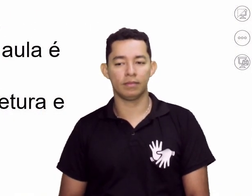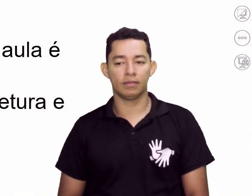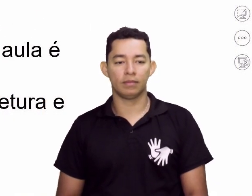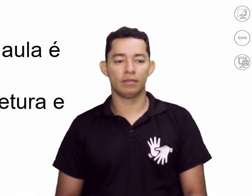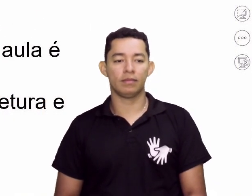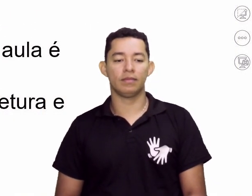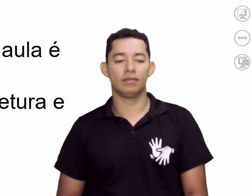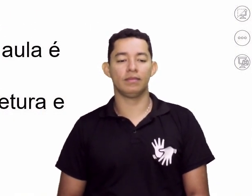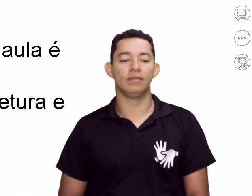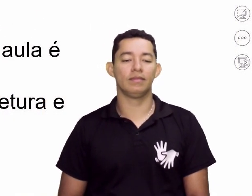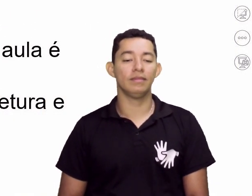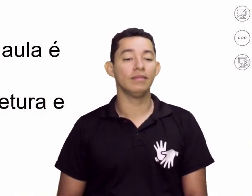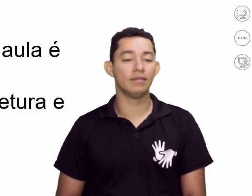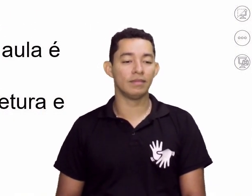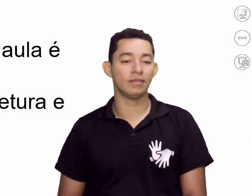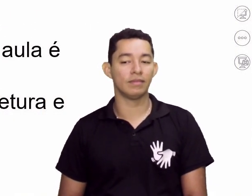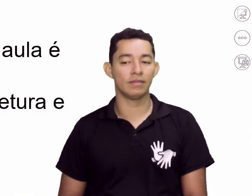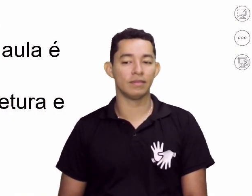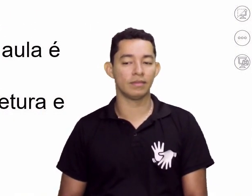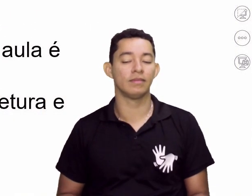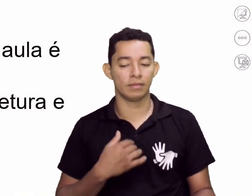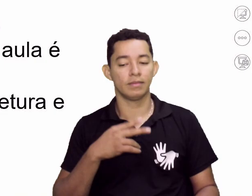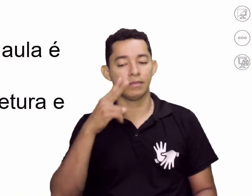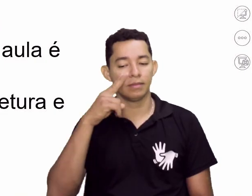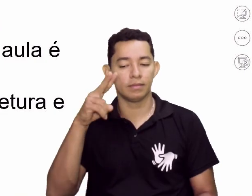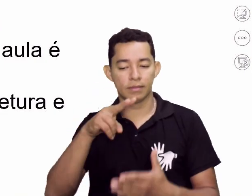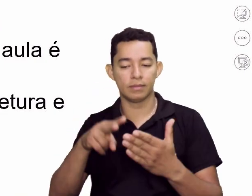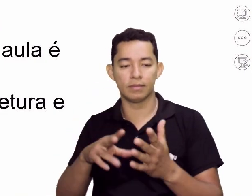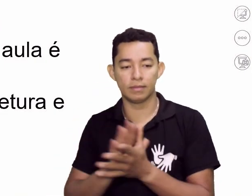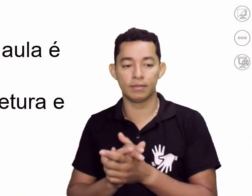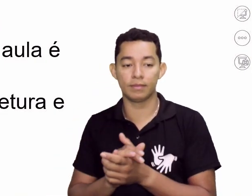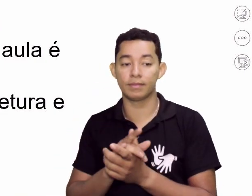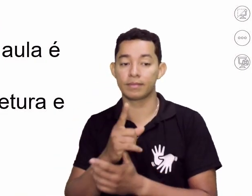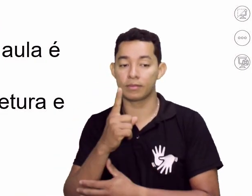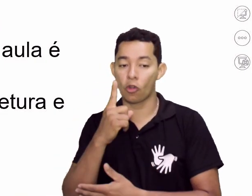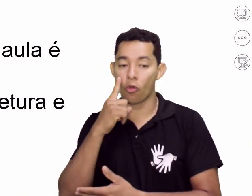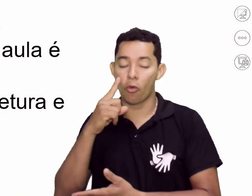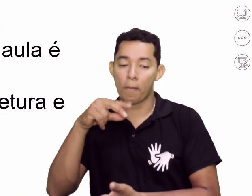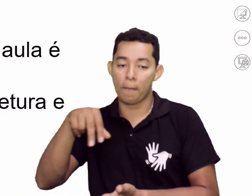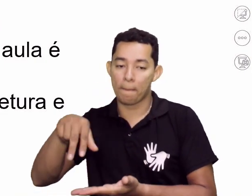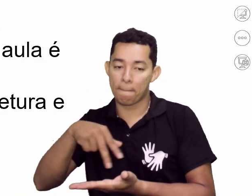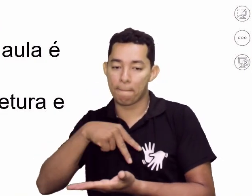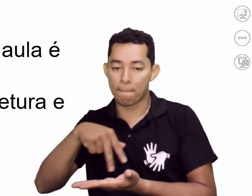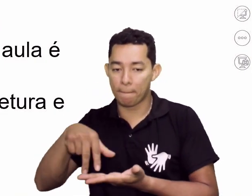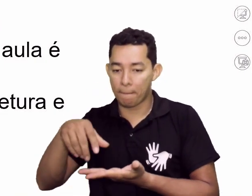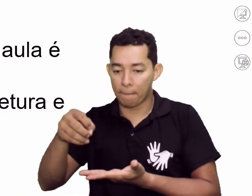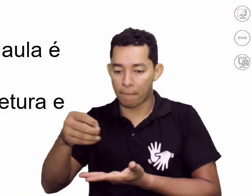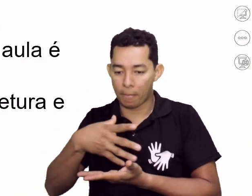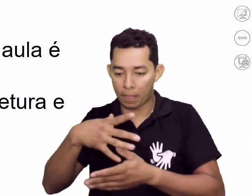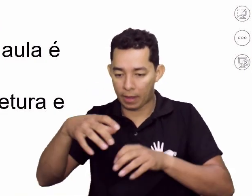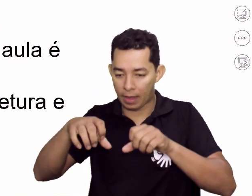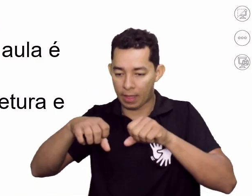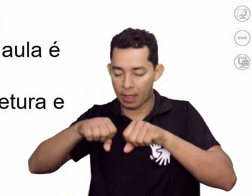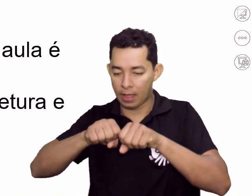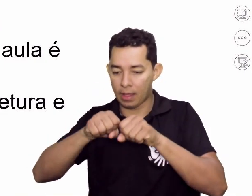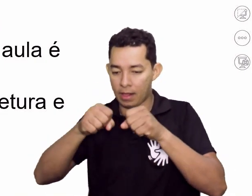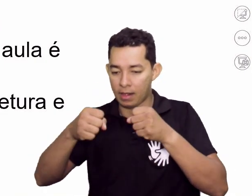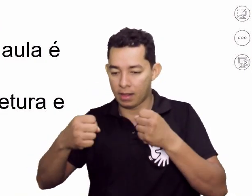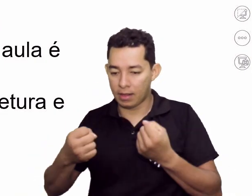Agora eu vou ler bem cuidadosamente, né? Uma dança contemporânea rompe com